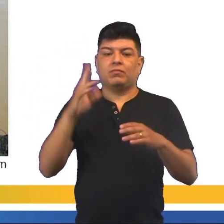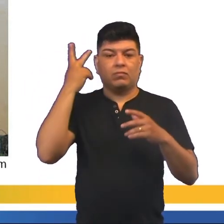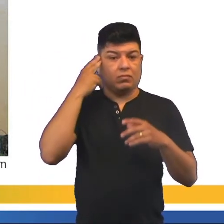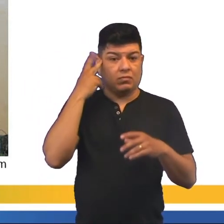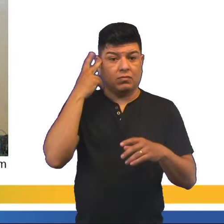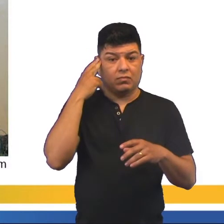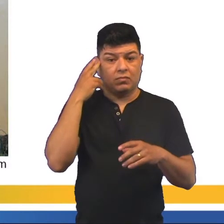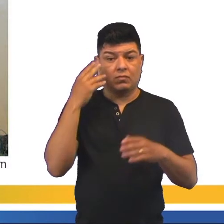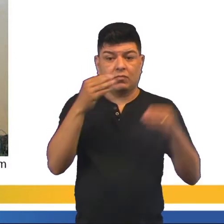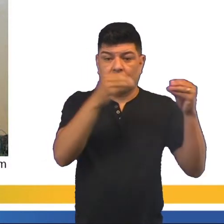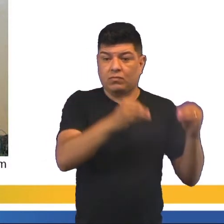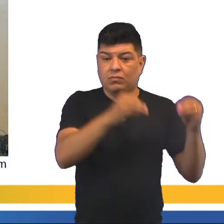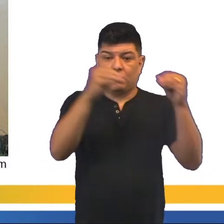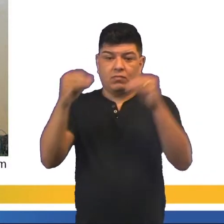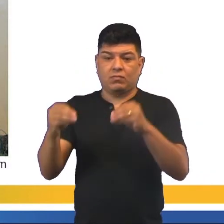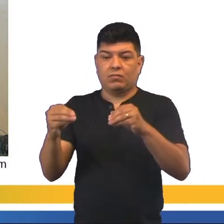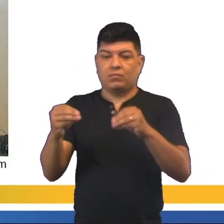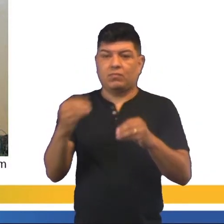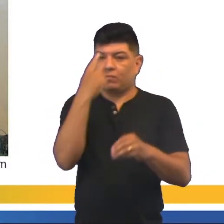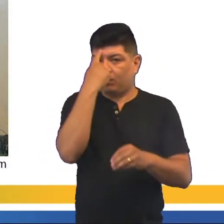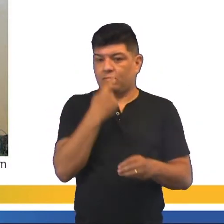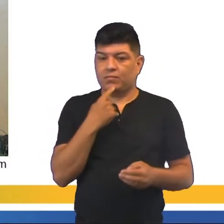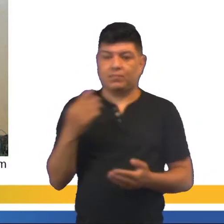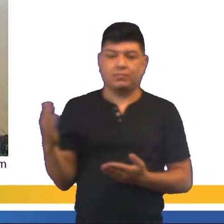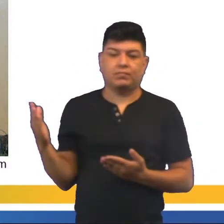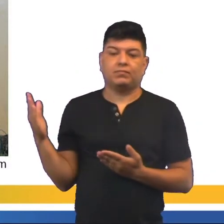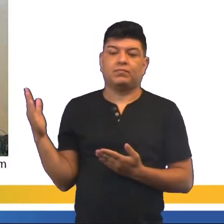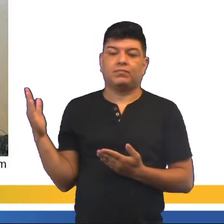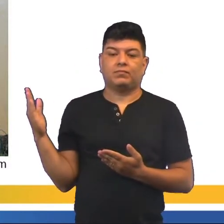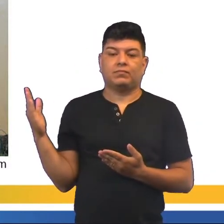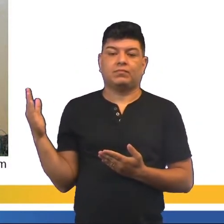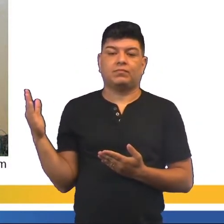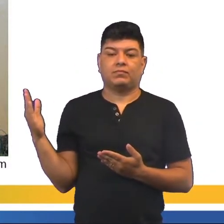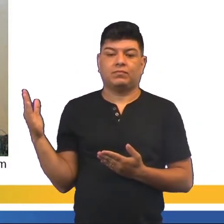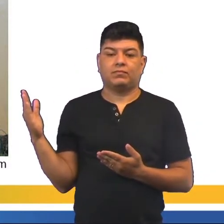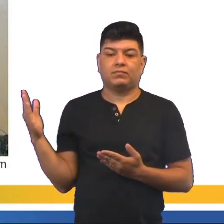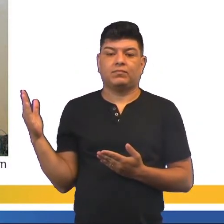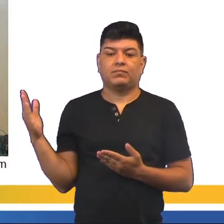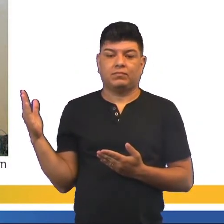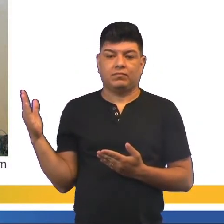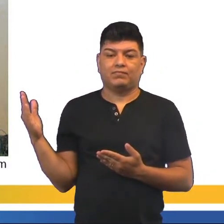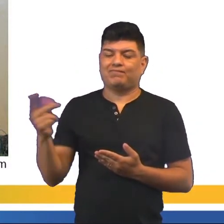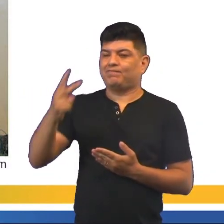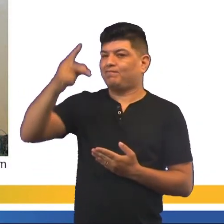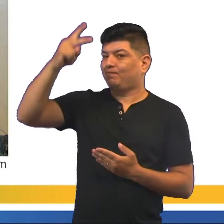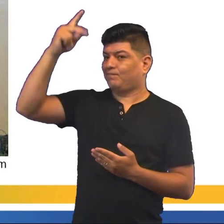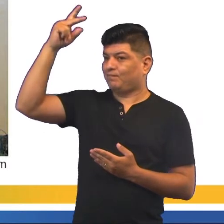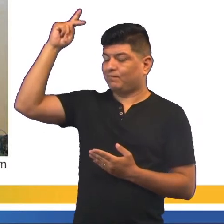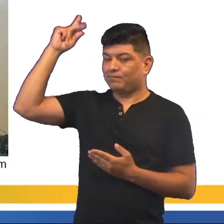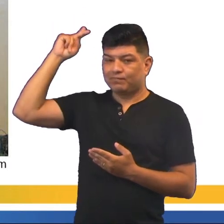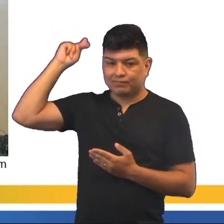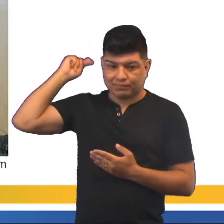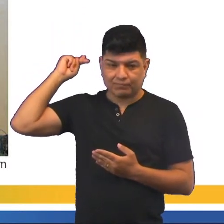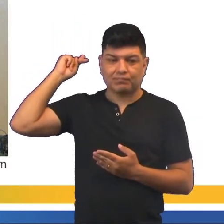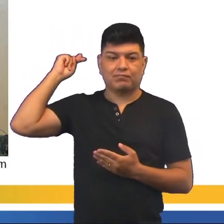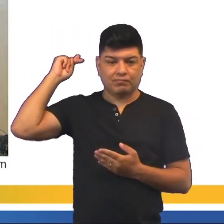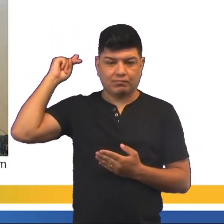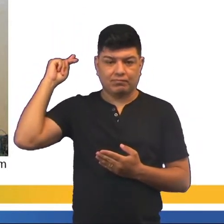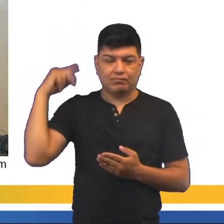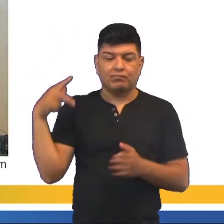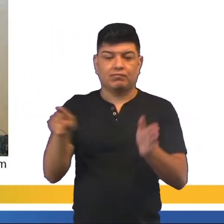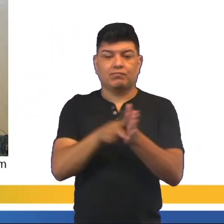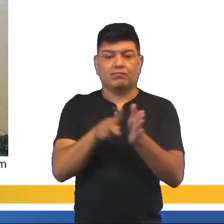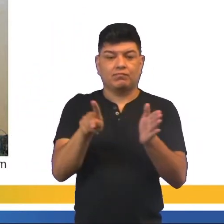natural para o transporte. Olha a figura aí, uma figura emblemática que nós carregamos há muito tempo, que tem a ver até com a